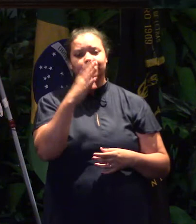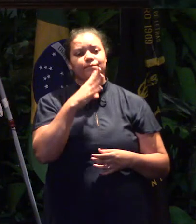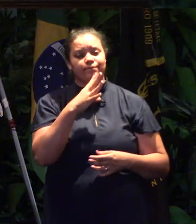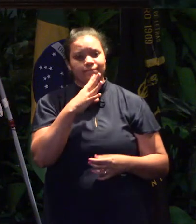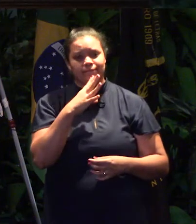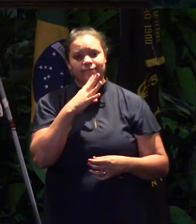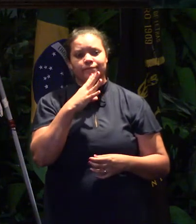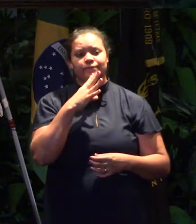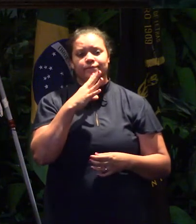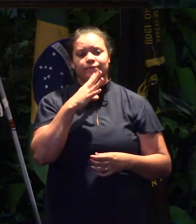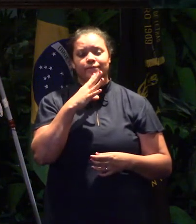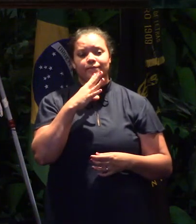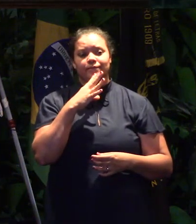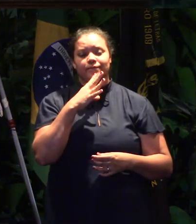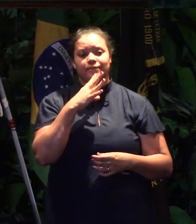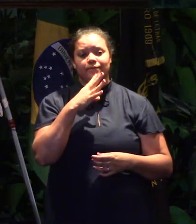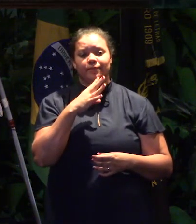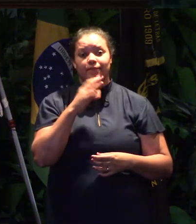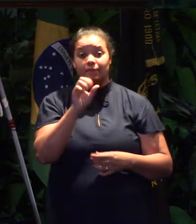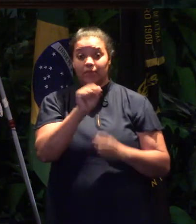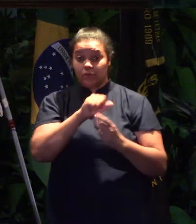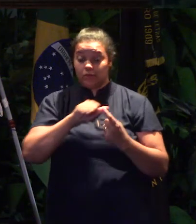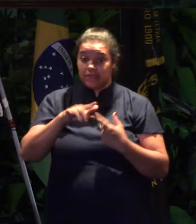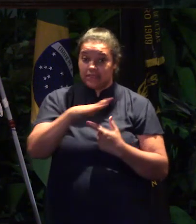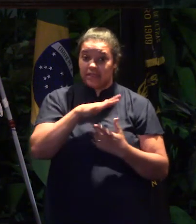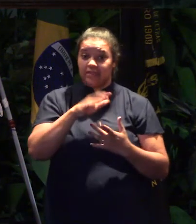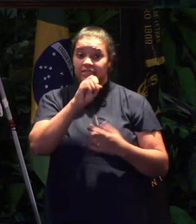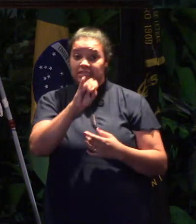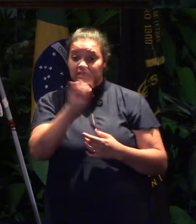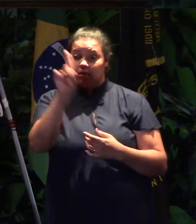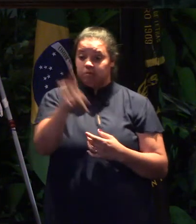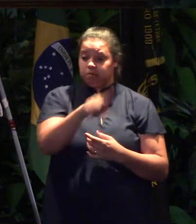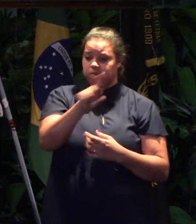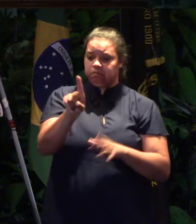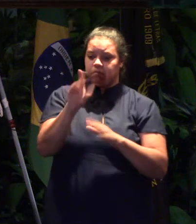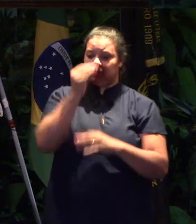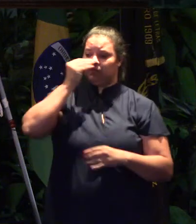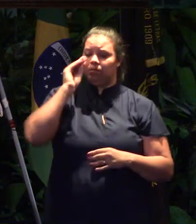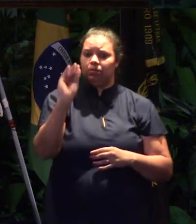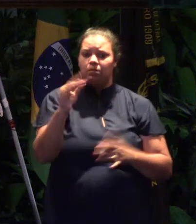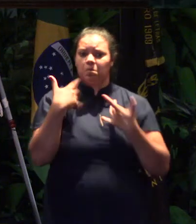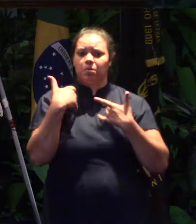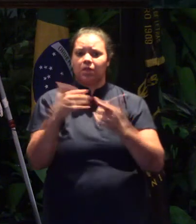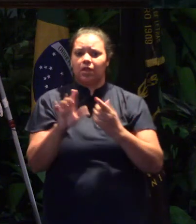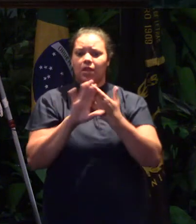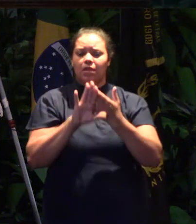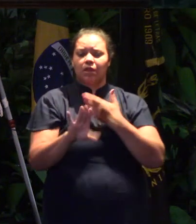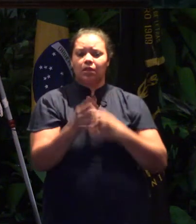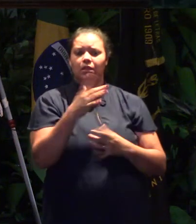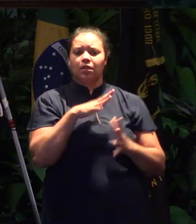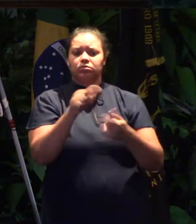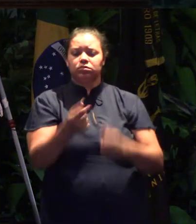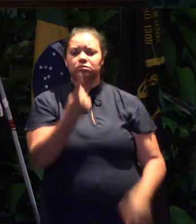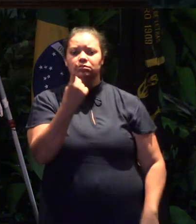sociedade, é que é a maior riqueza da sociedade. Se você anula a diversidade, se você, né, você